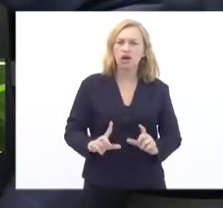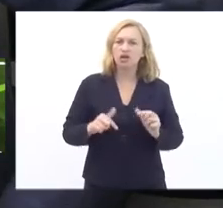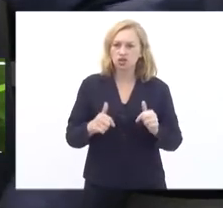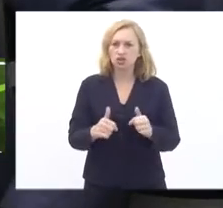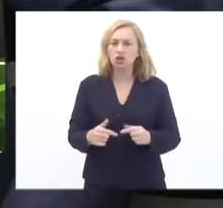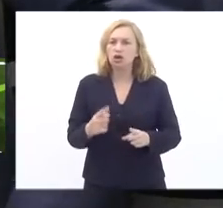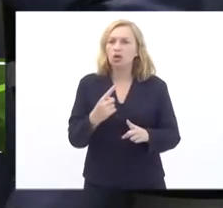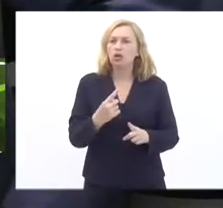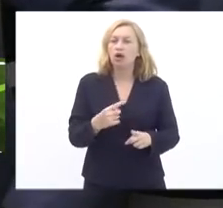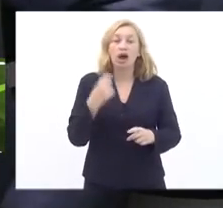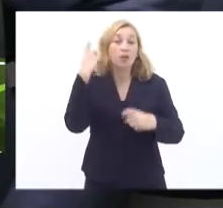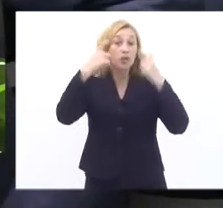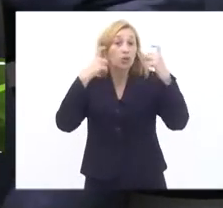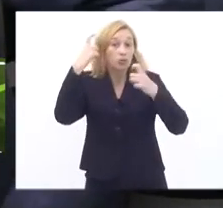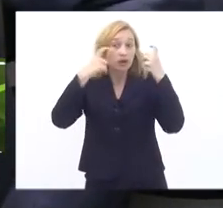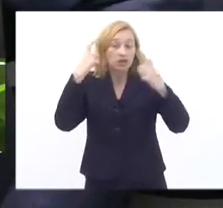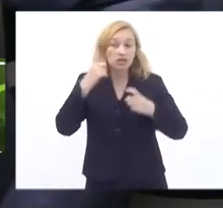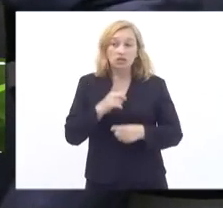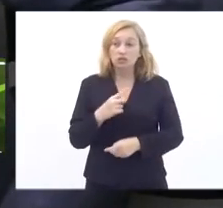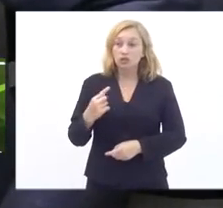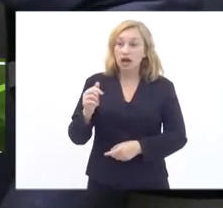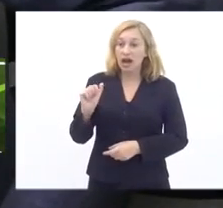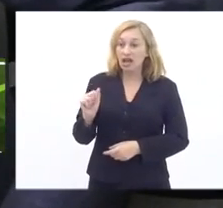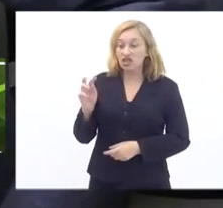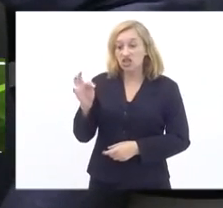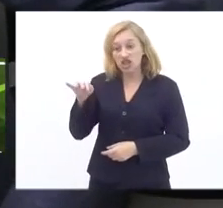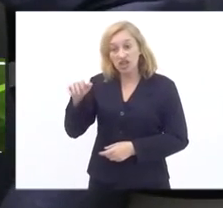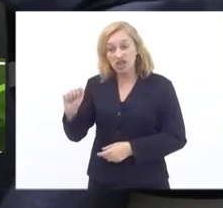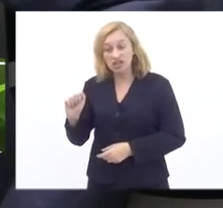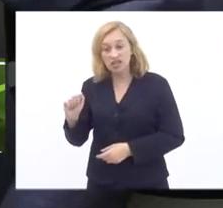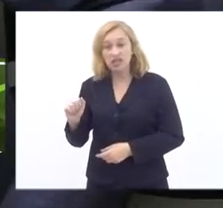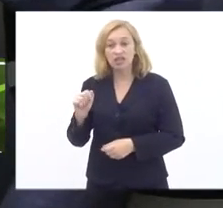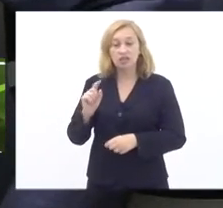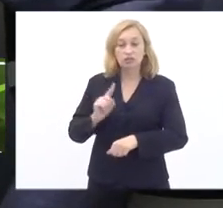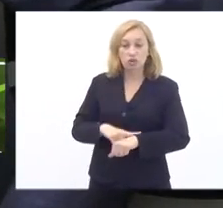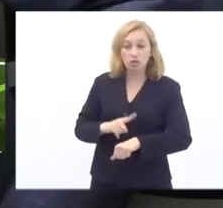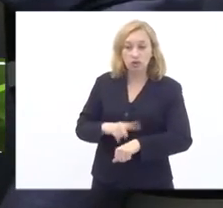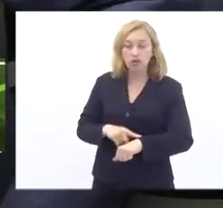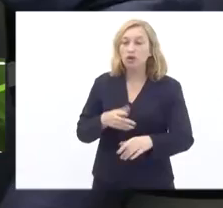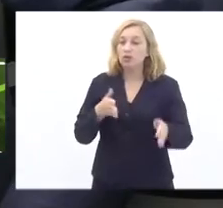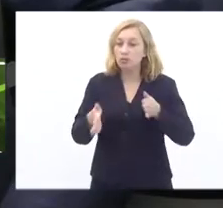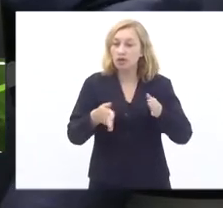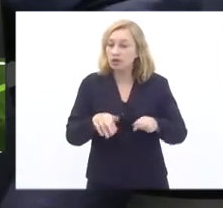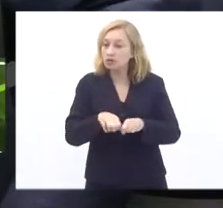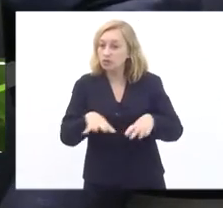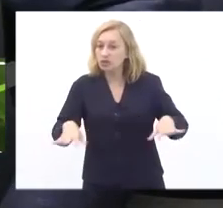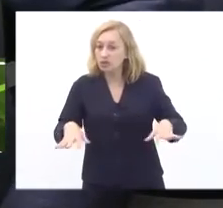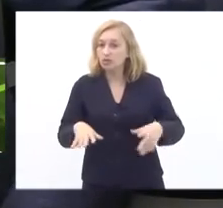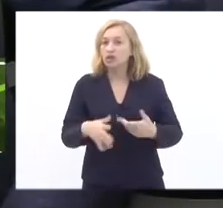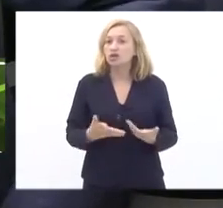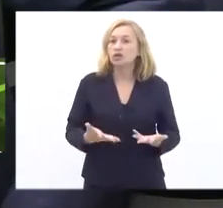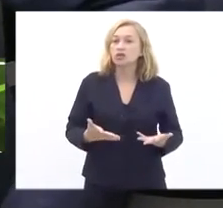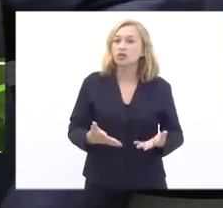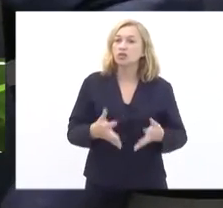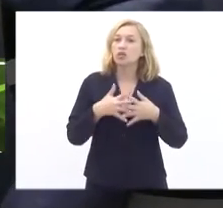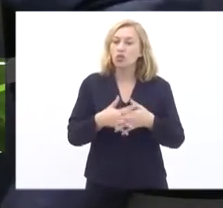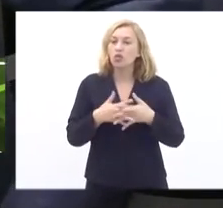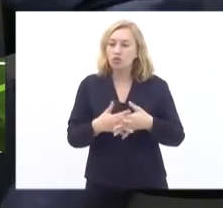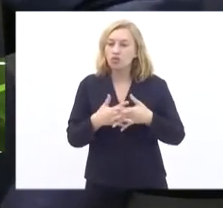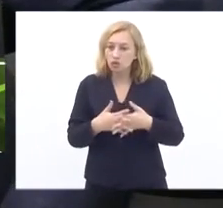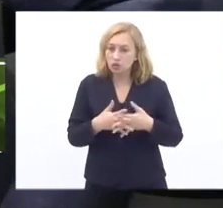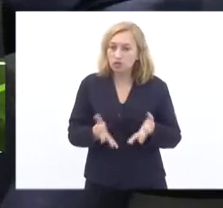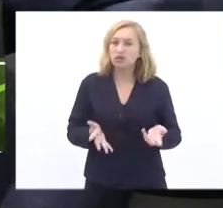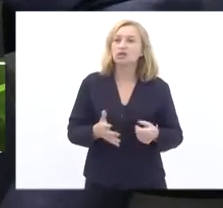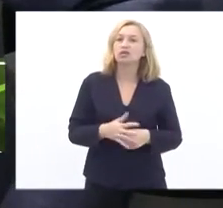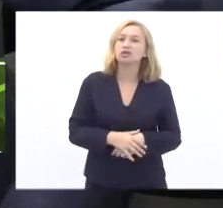Porque a preocupação da agência naquele momento, né, um período de pandemia, uma situação complexa,